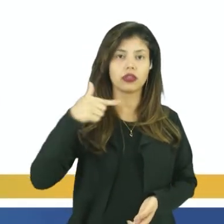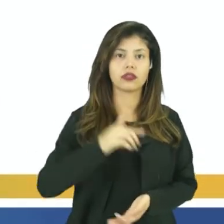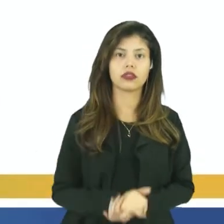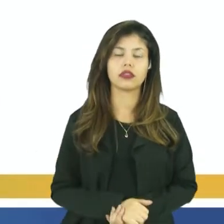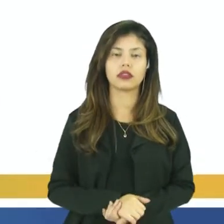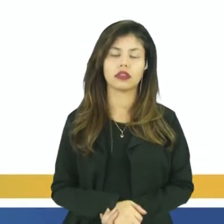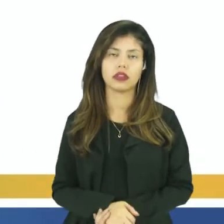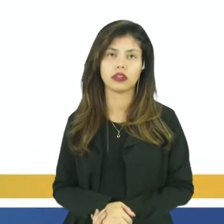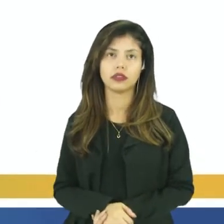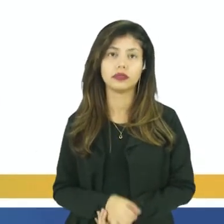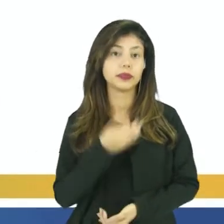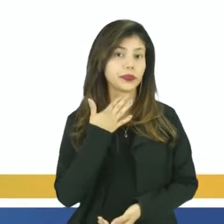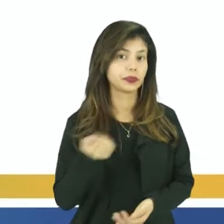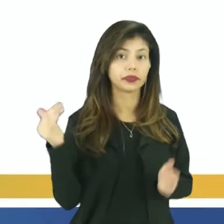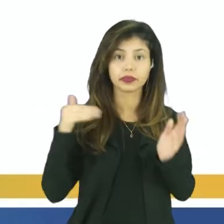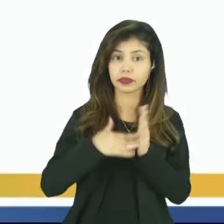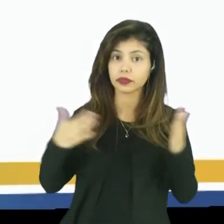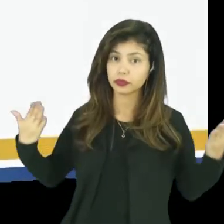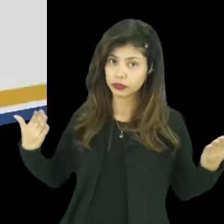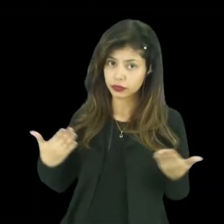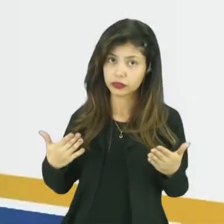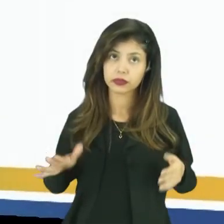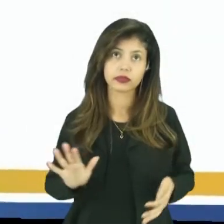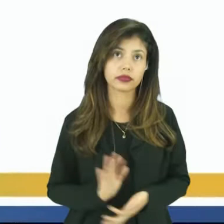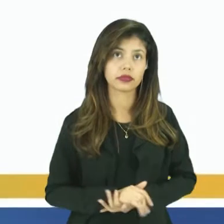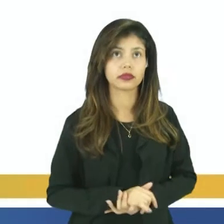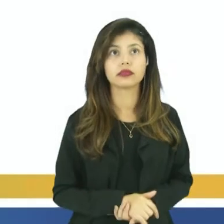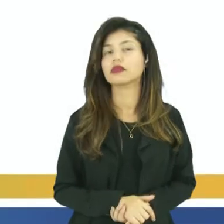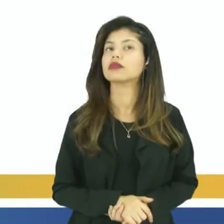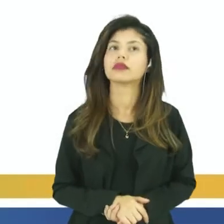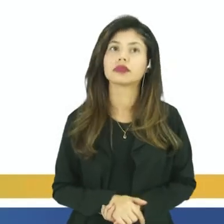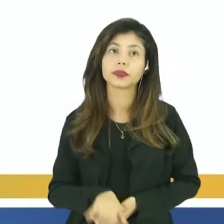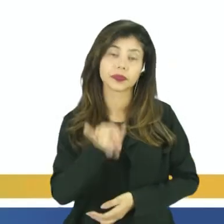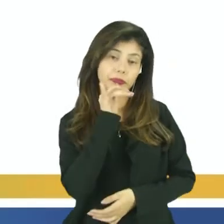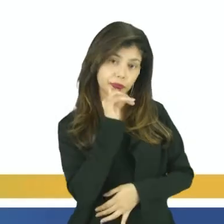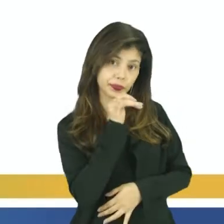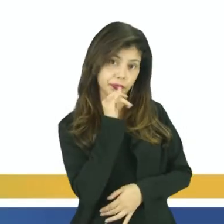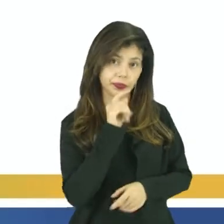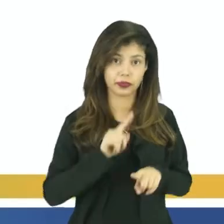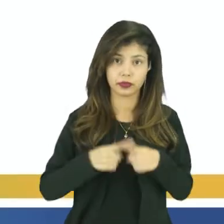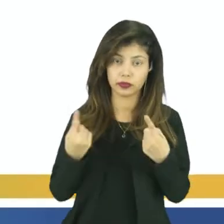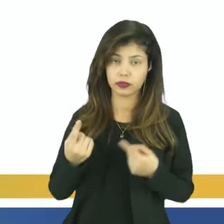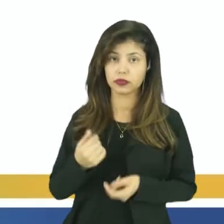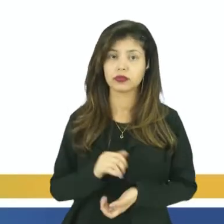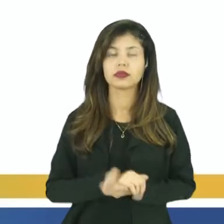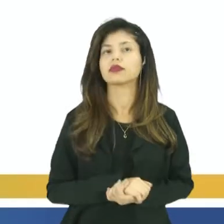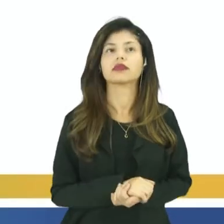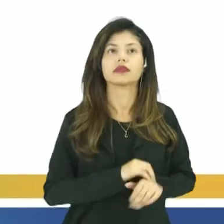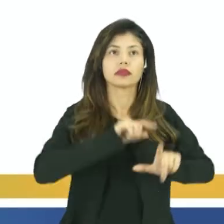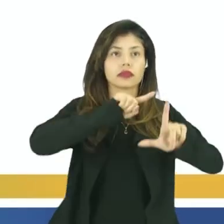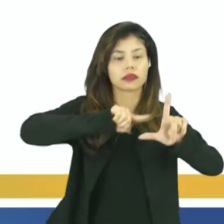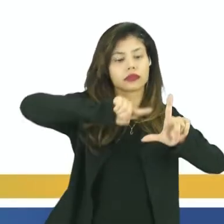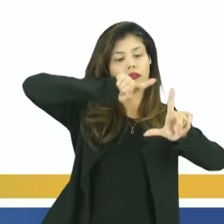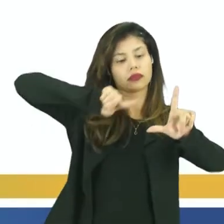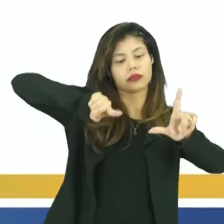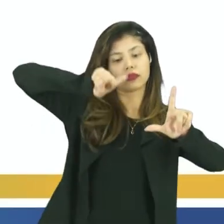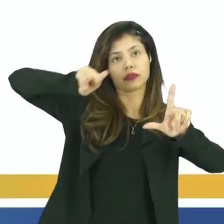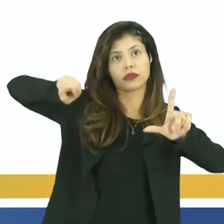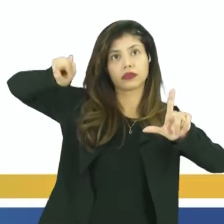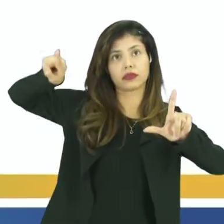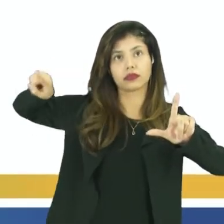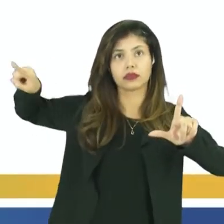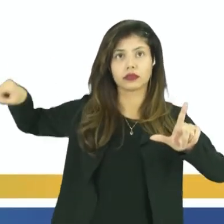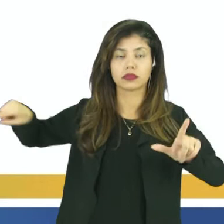7,82. Tudo bem até aqui? Então, nós vamos usar mais um exemplo de gráfico de linha,